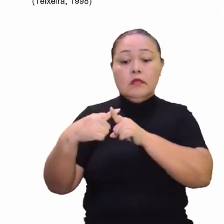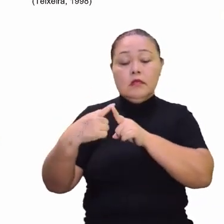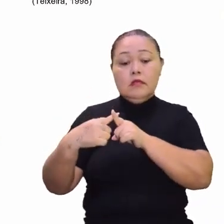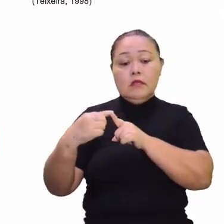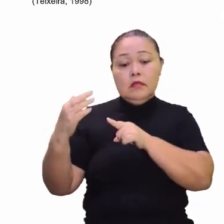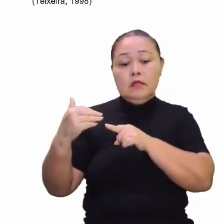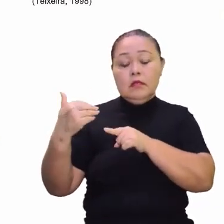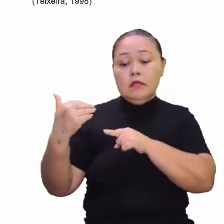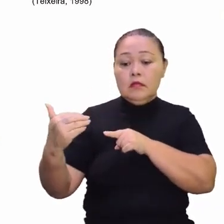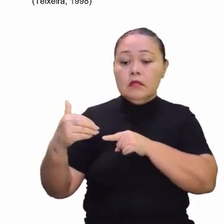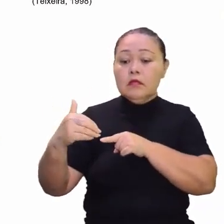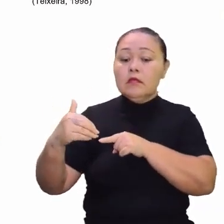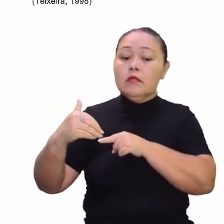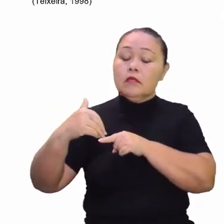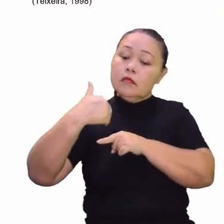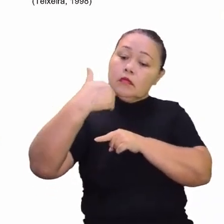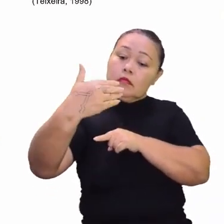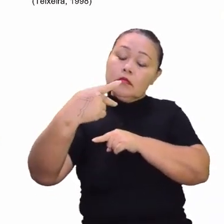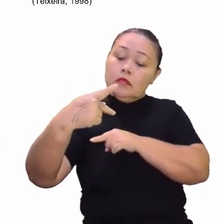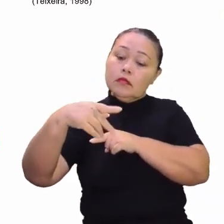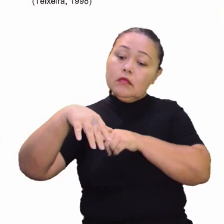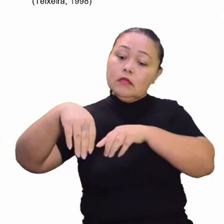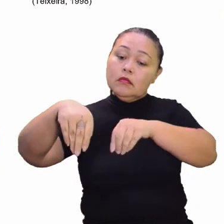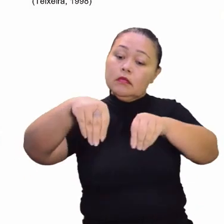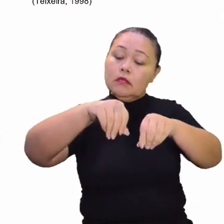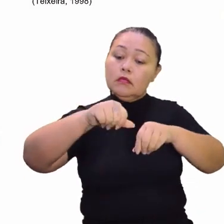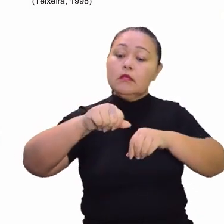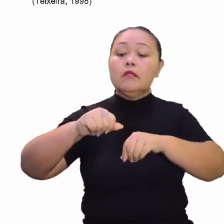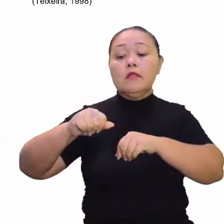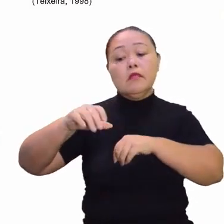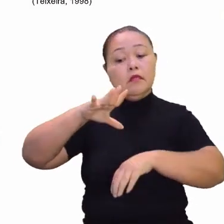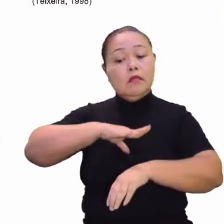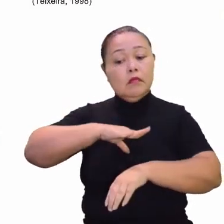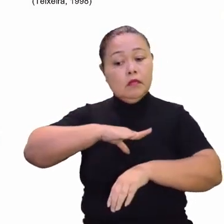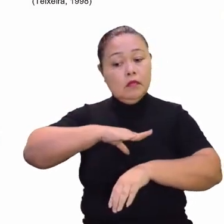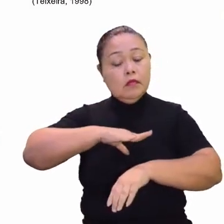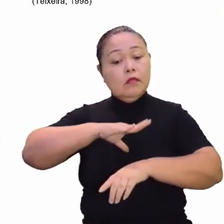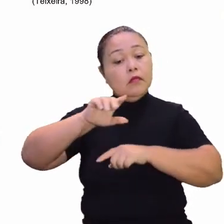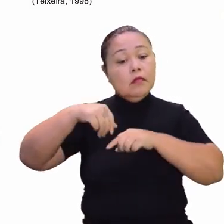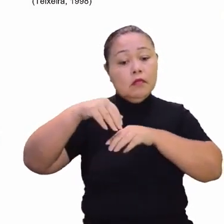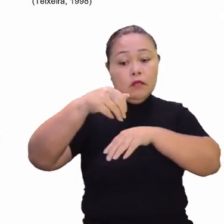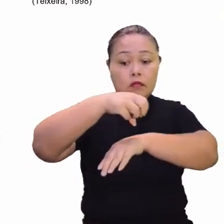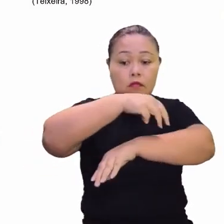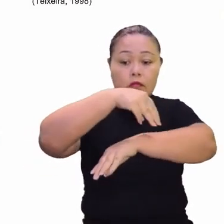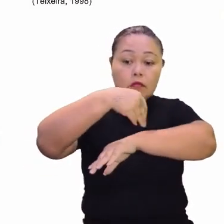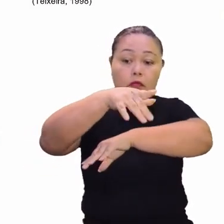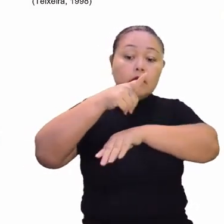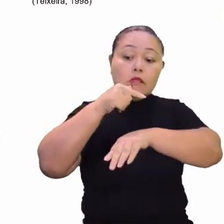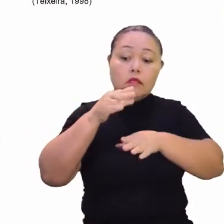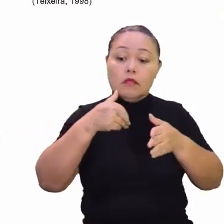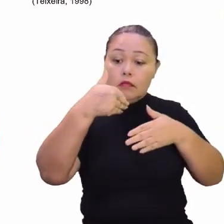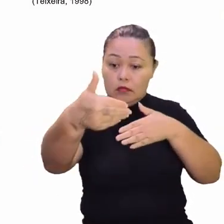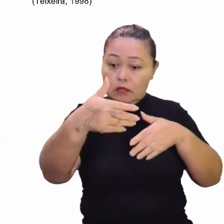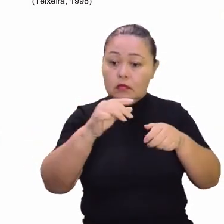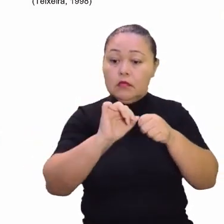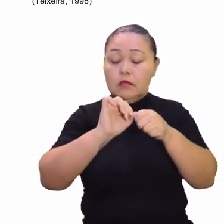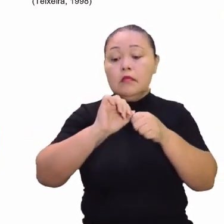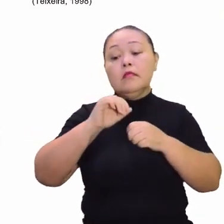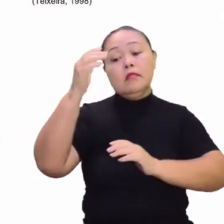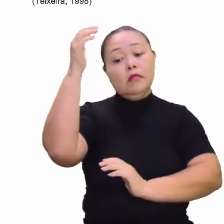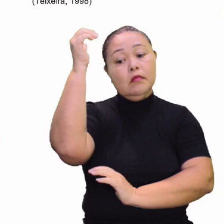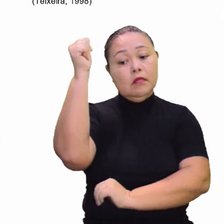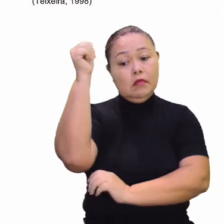de um lado era domínio de Portugal e do outro lado da margem do rio era espanhol. Isso.